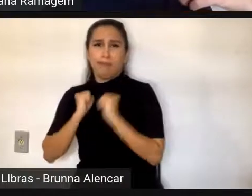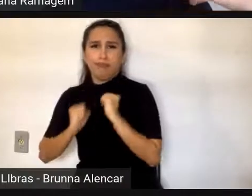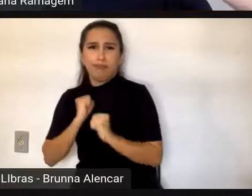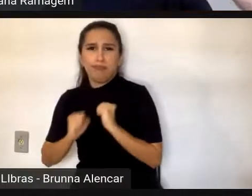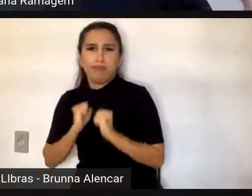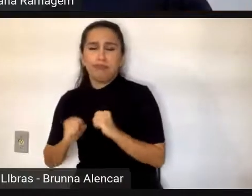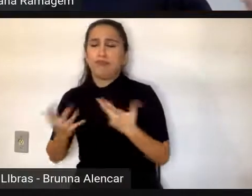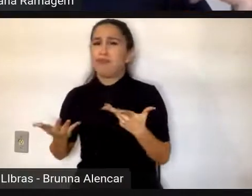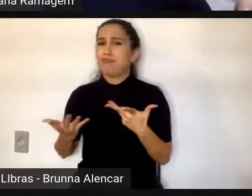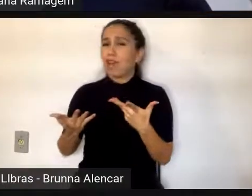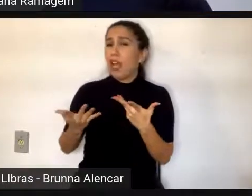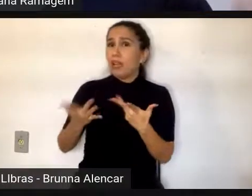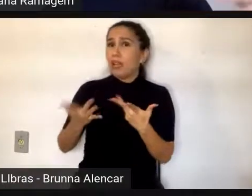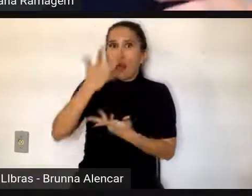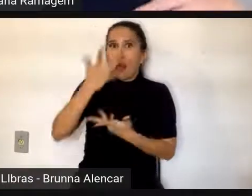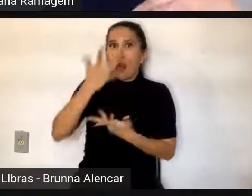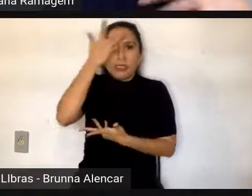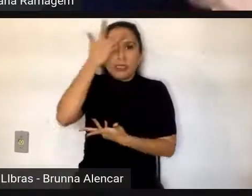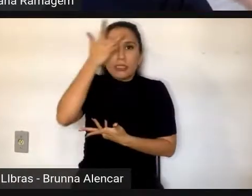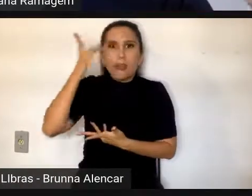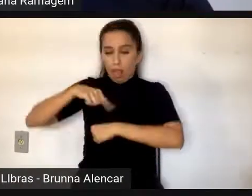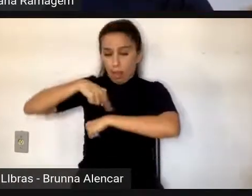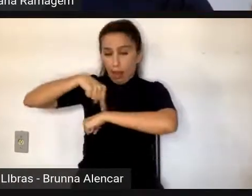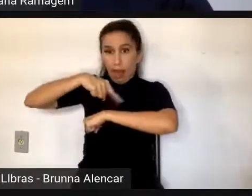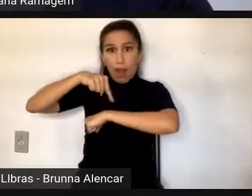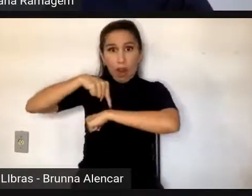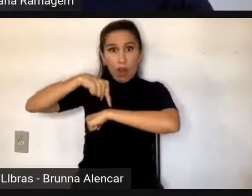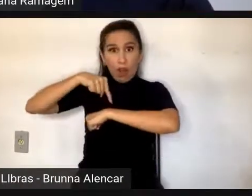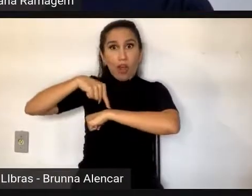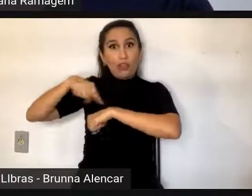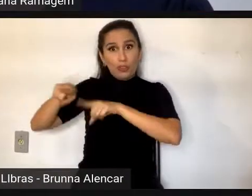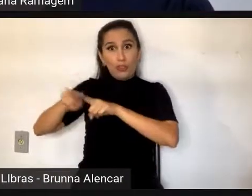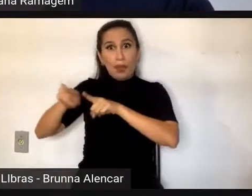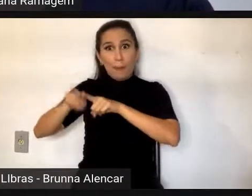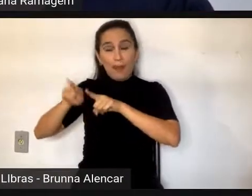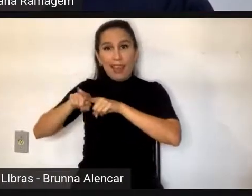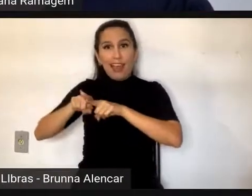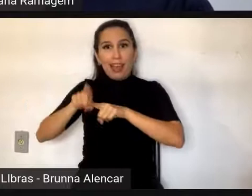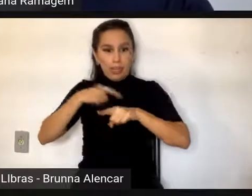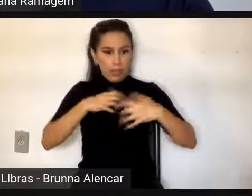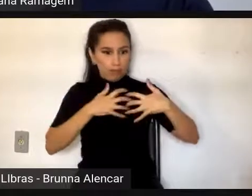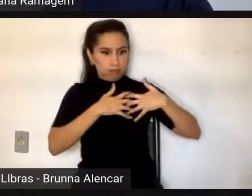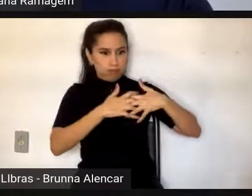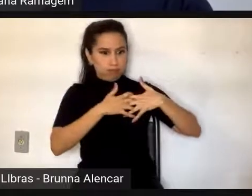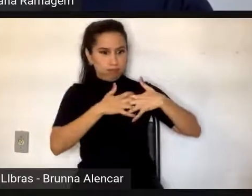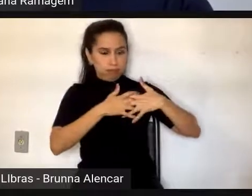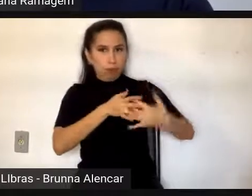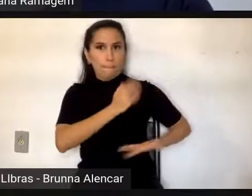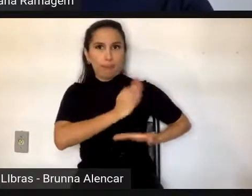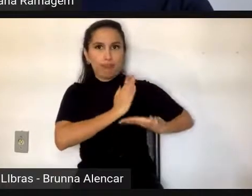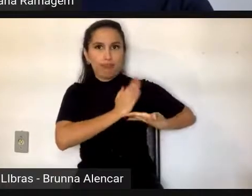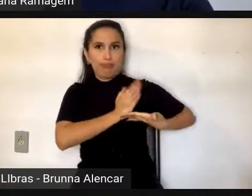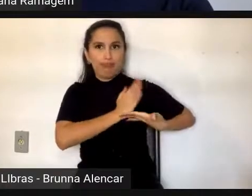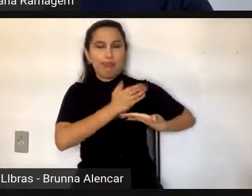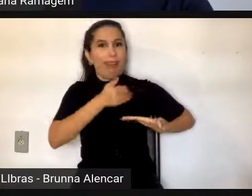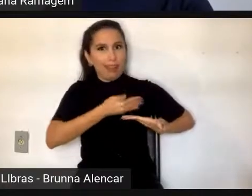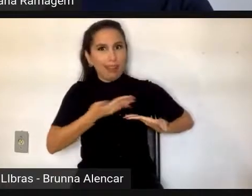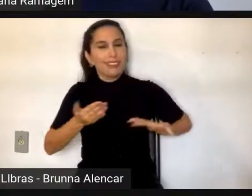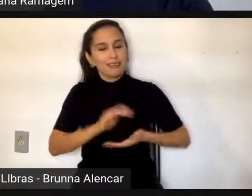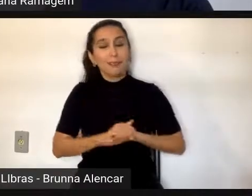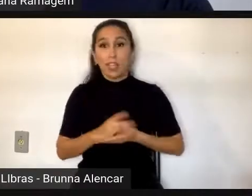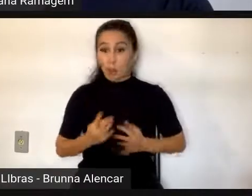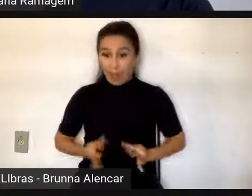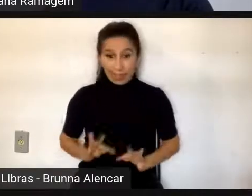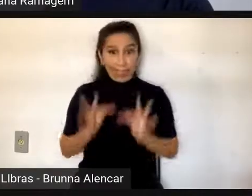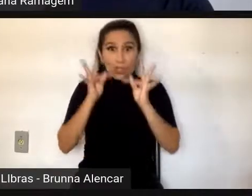também, tem os relógios que controlam a frequência cardíaca. Então, assim, a tecnologia tem como auxiliar, né, as pessoas